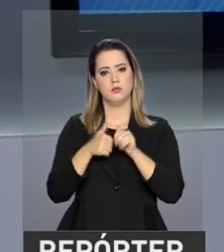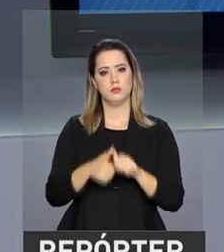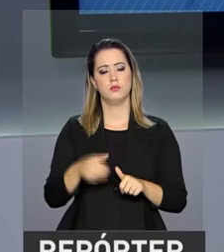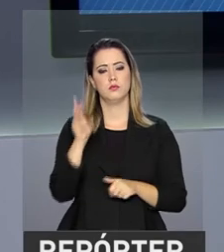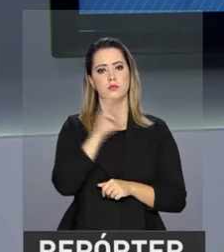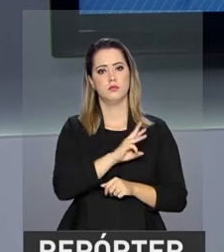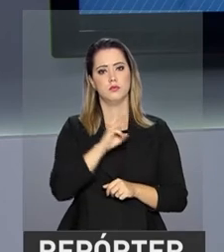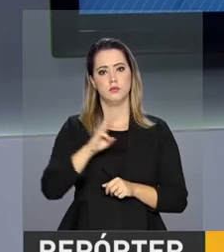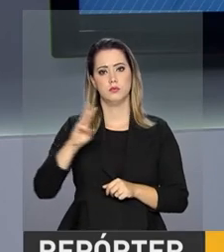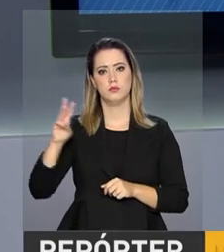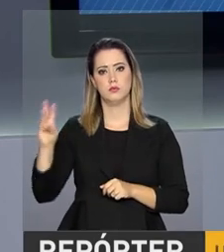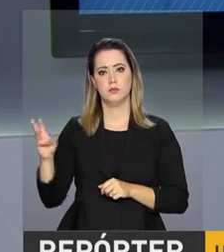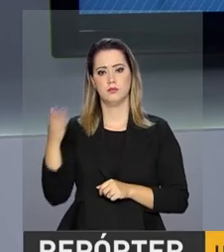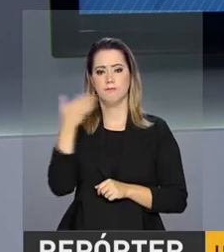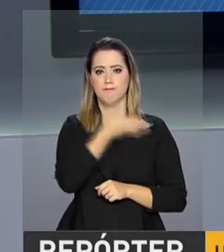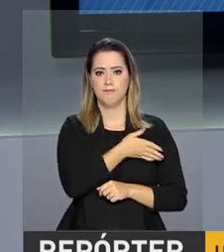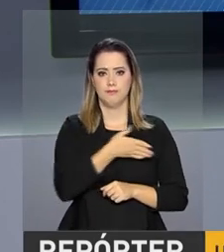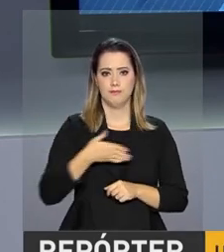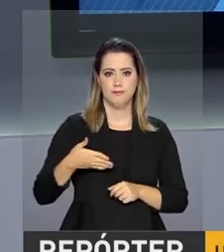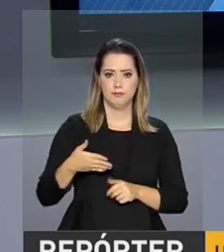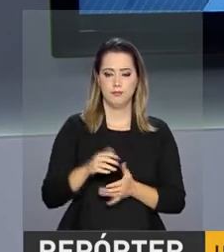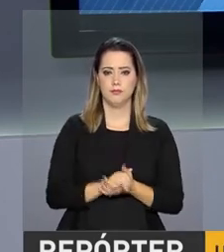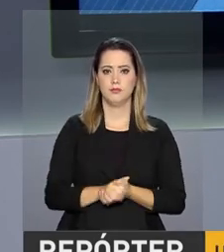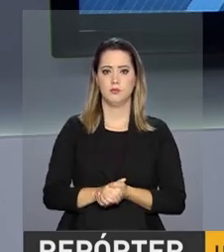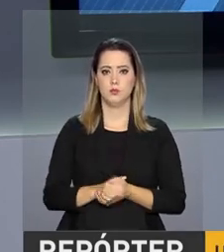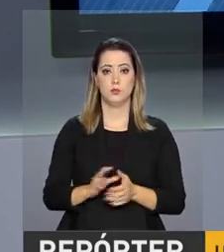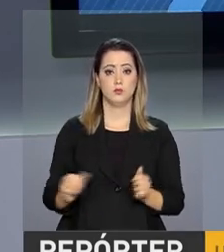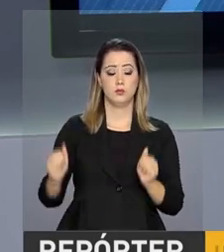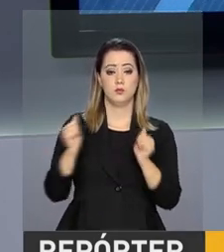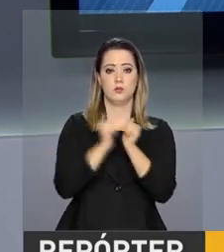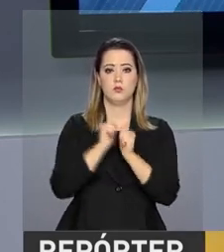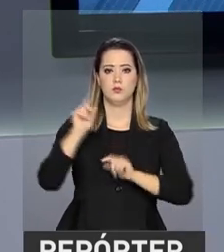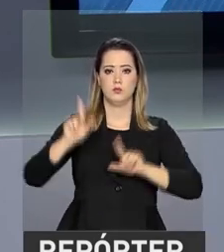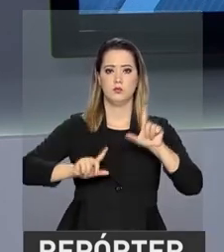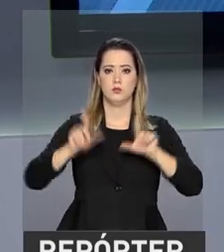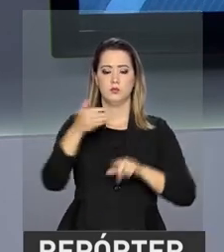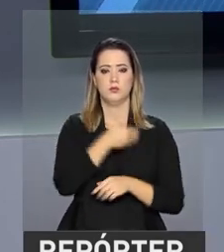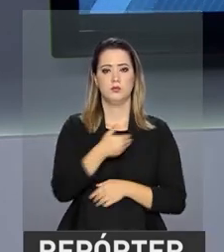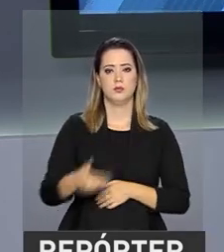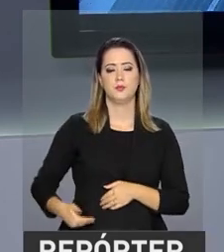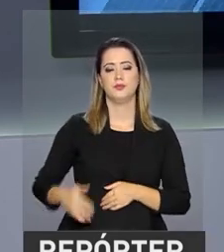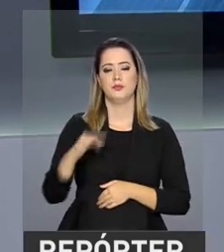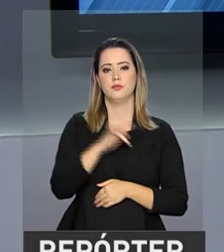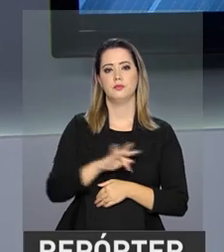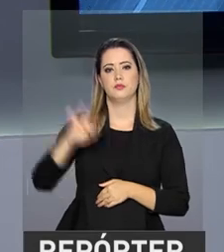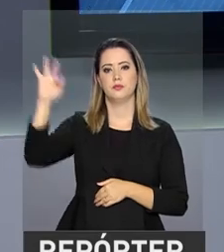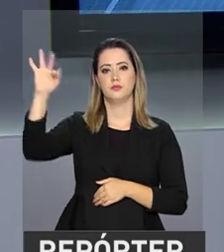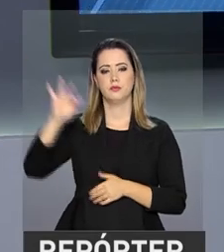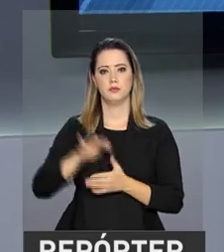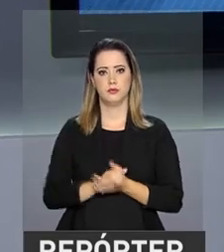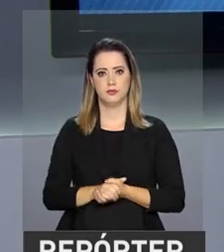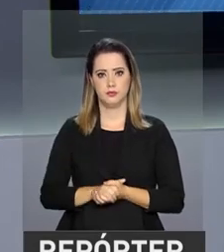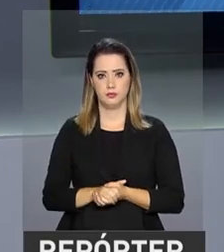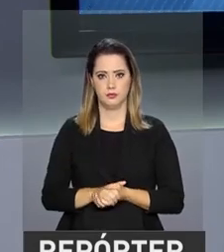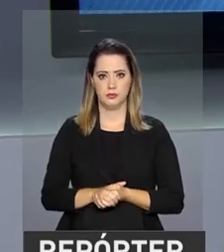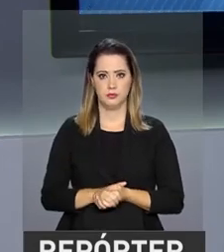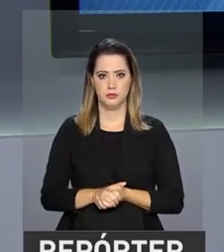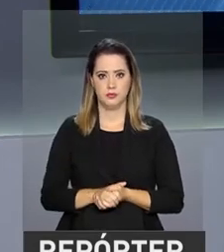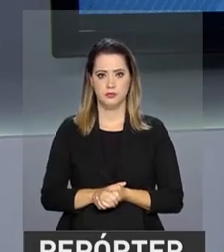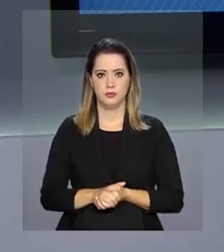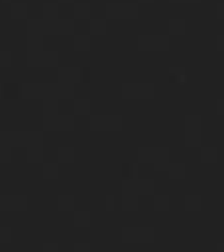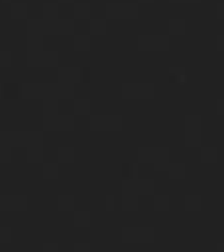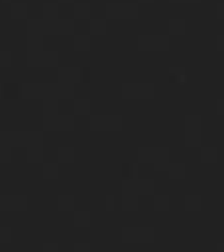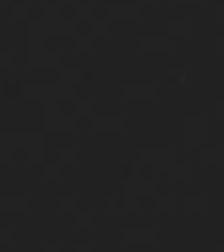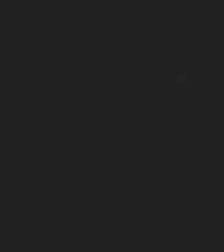nossa programação também está na página da nbr na internet continue aqui com a gente na nbr a tv do governo federal